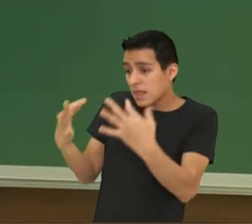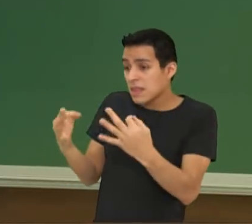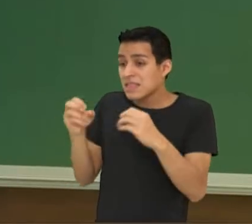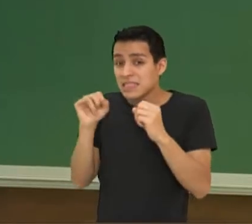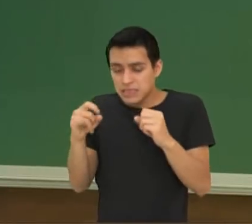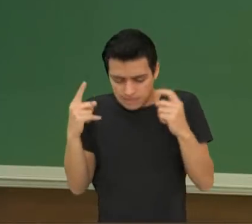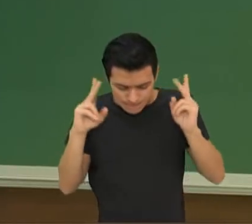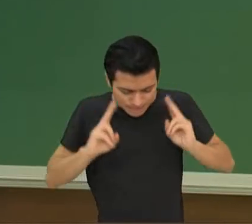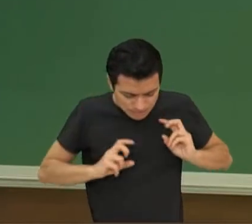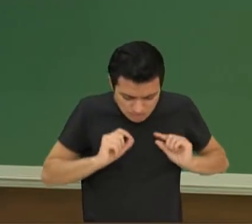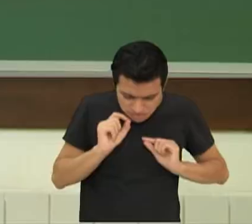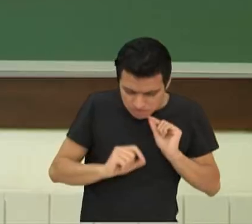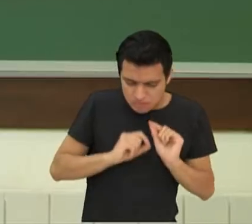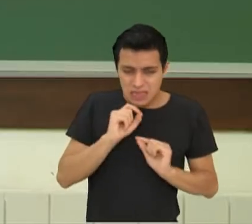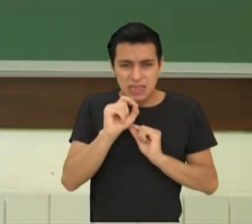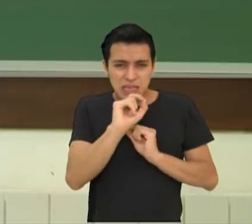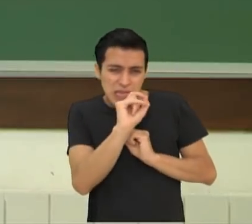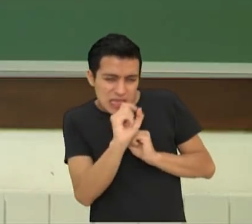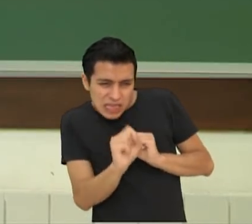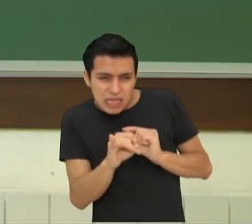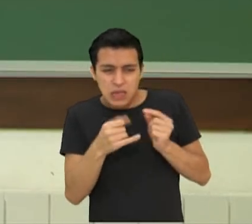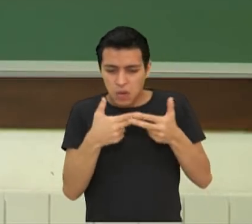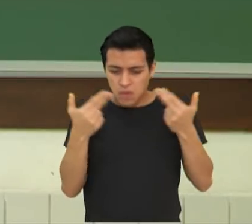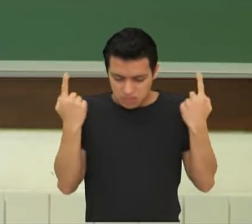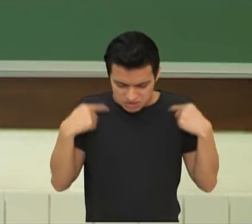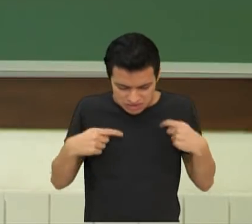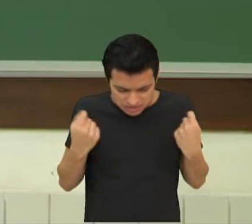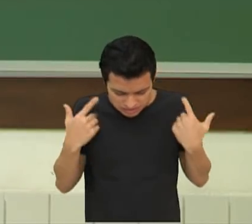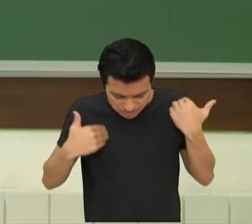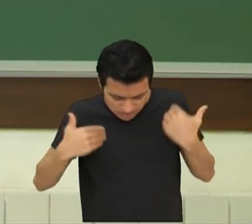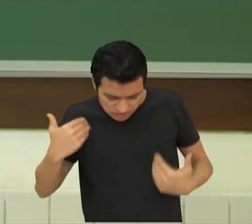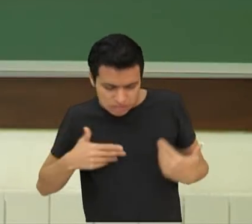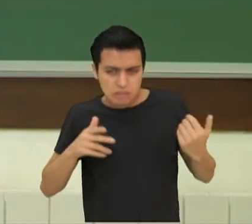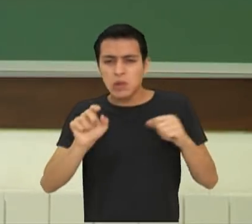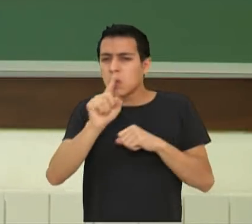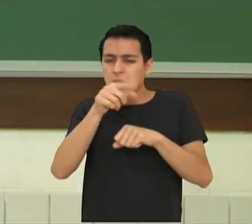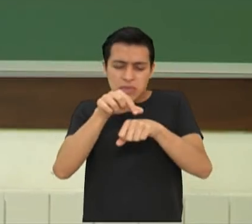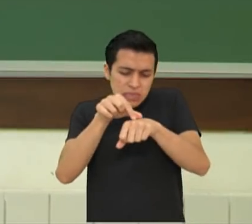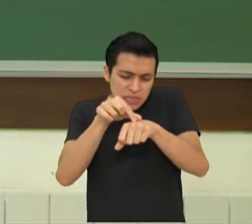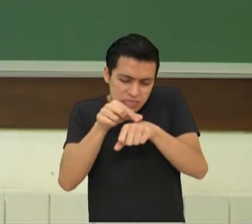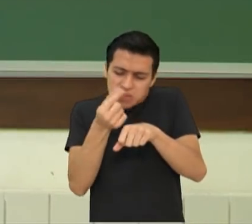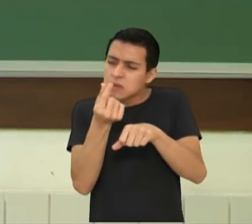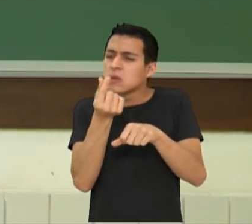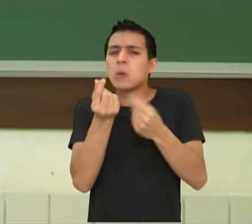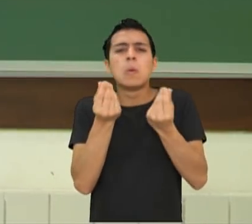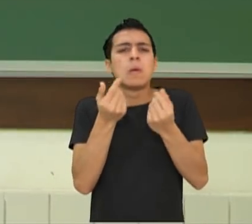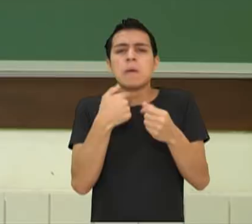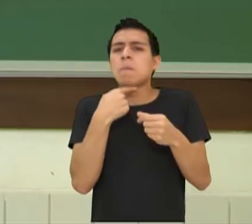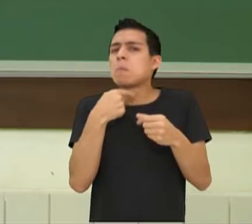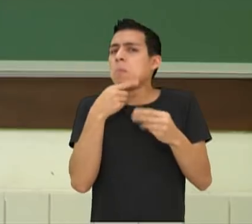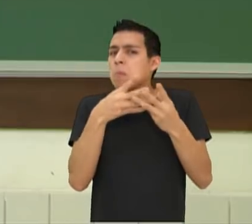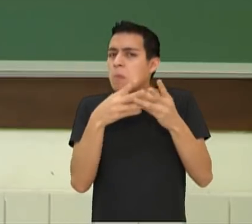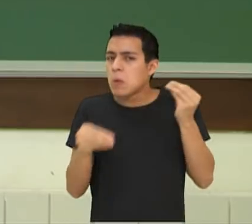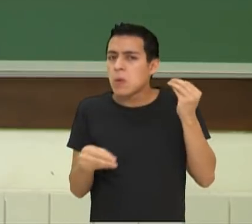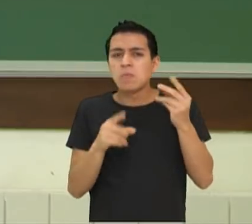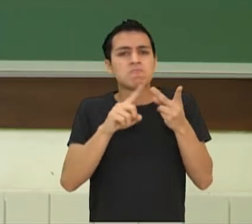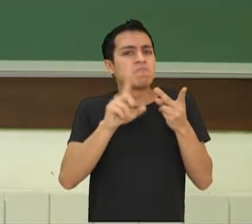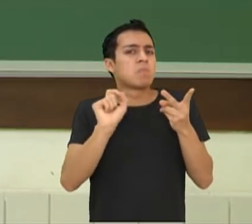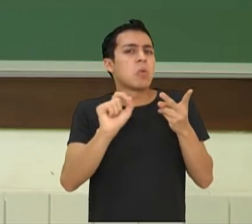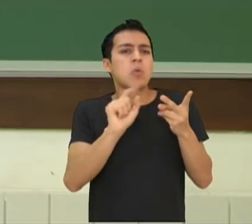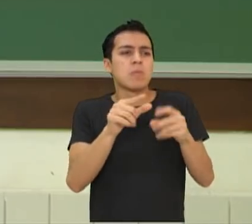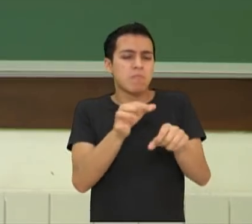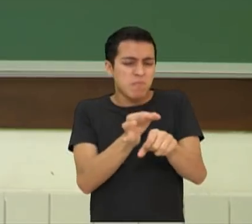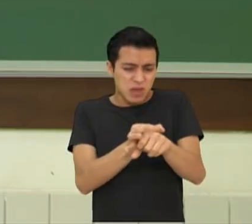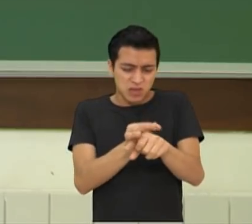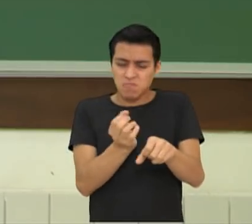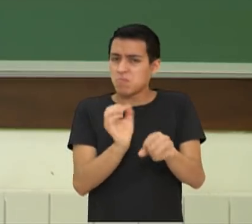aos sinais. Se aparecer alguma coisa estranha no seu corpo, uma feridinha estranha que não cicatriza, uma